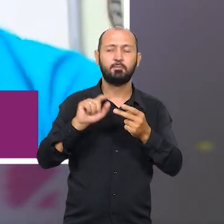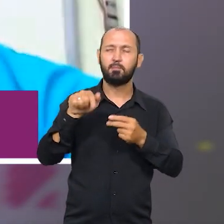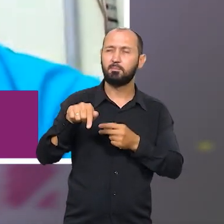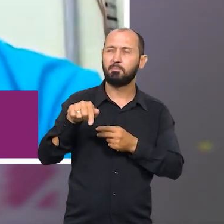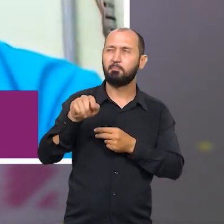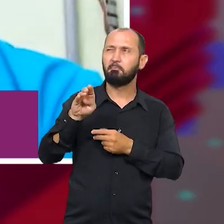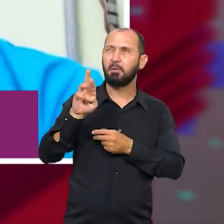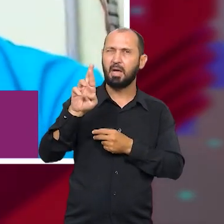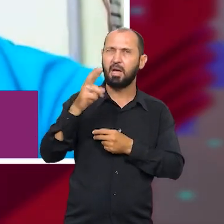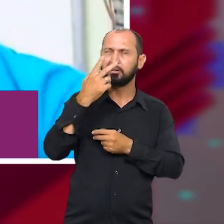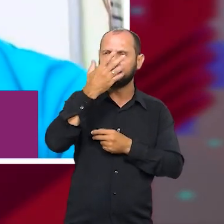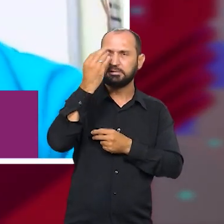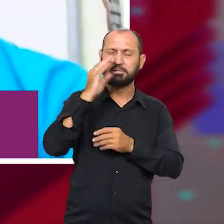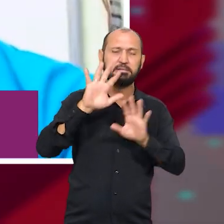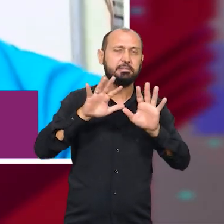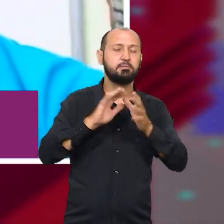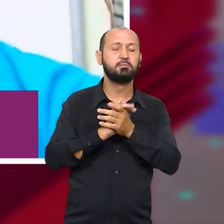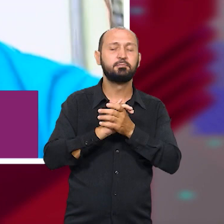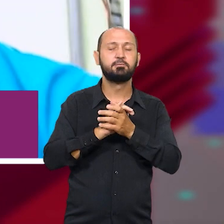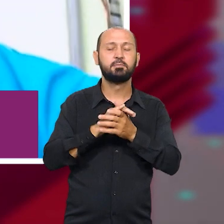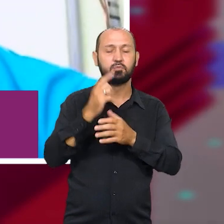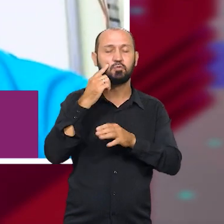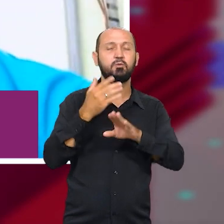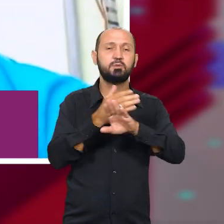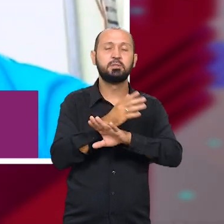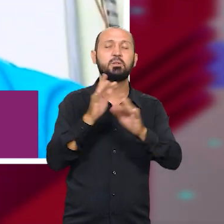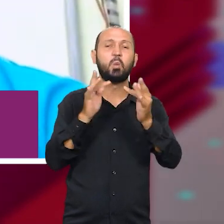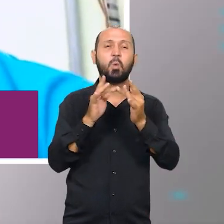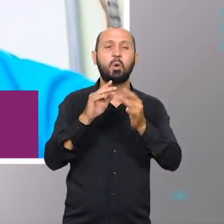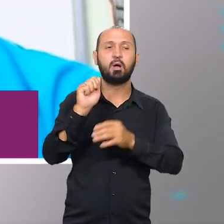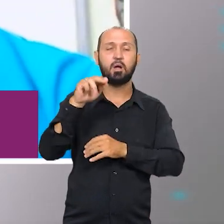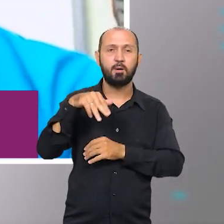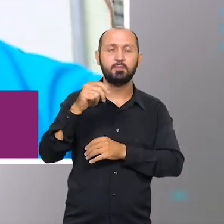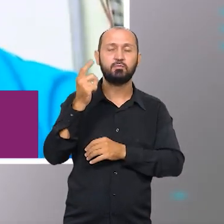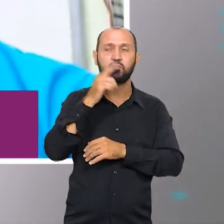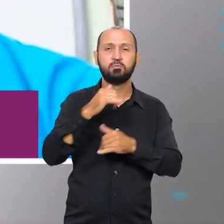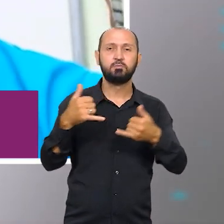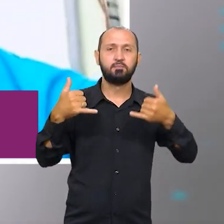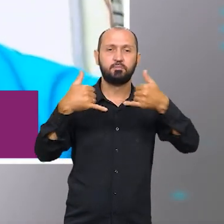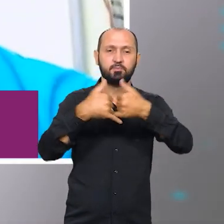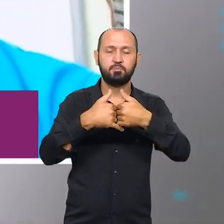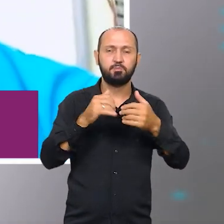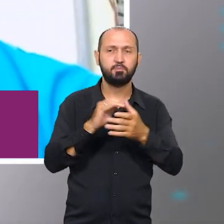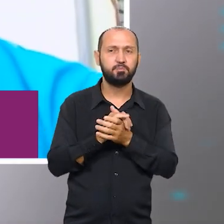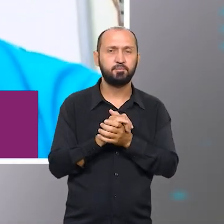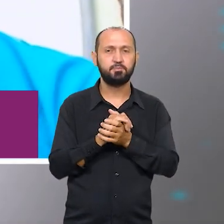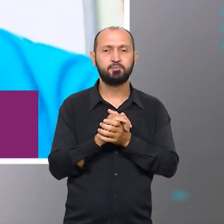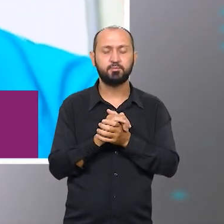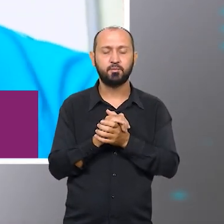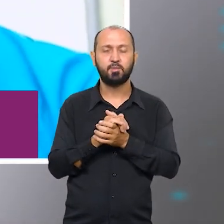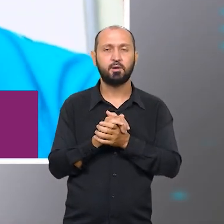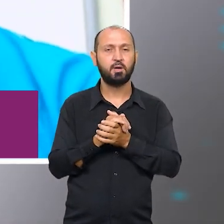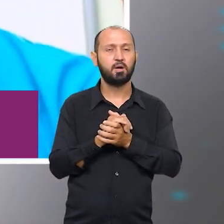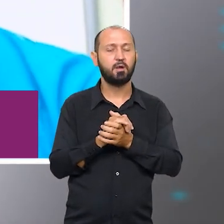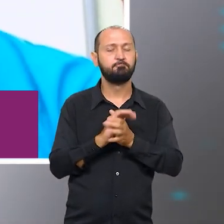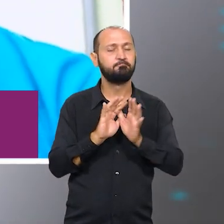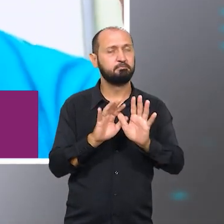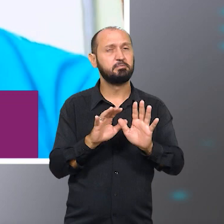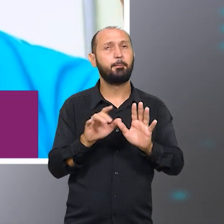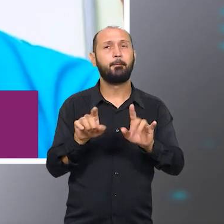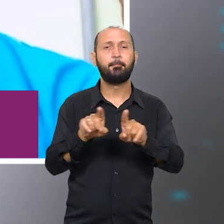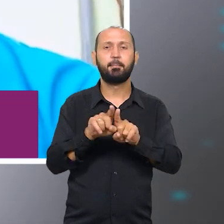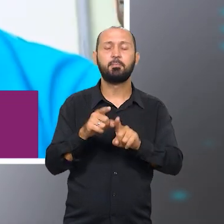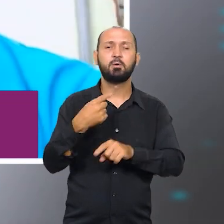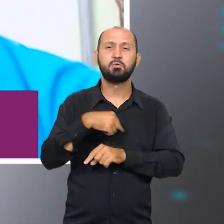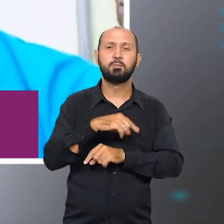me engano, e é só procurar AMA que vocês conseguem os contatos. Fora isso, a gente